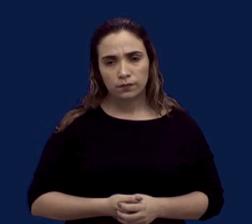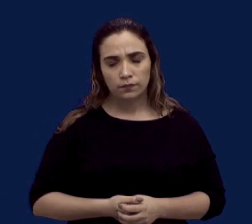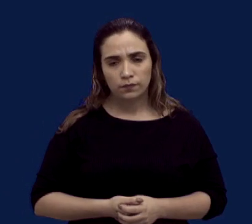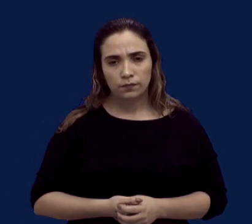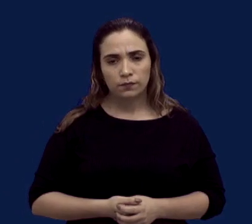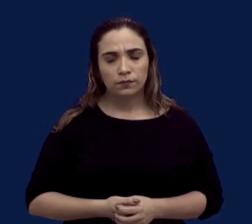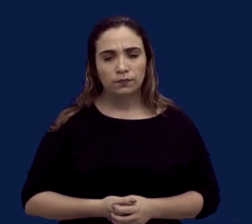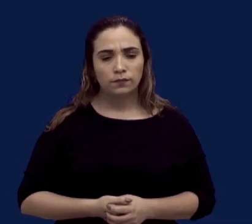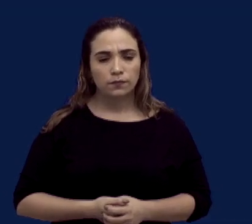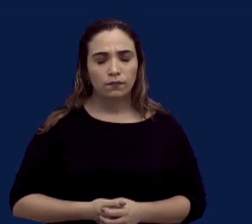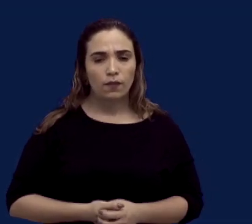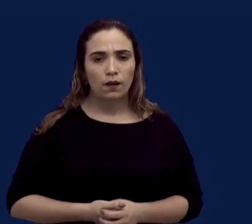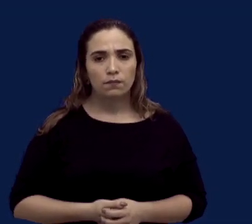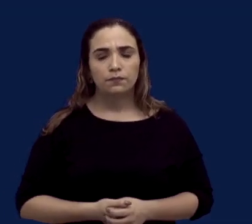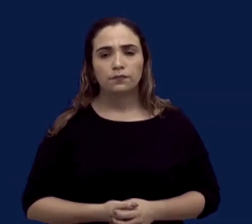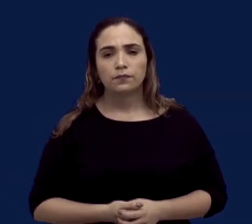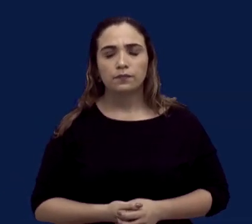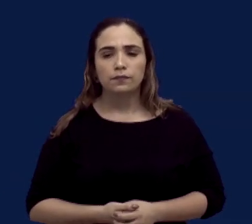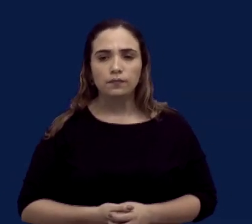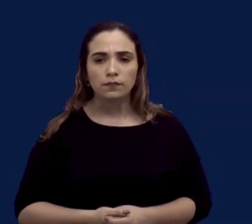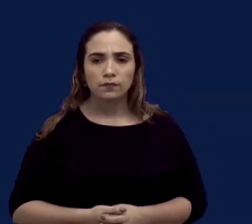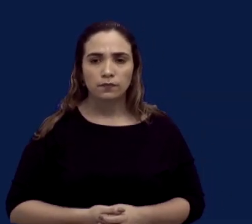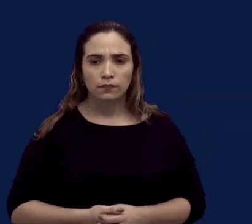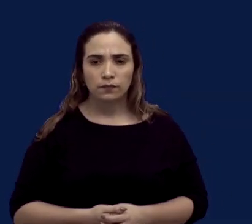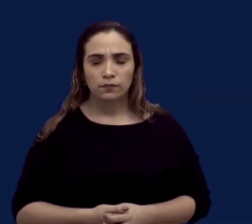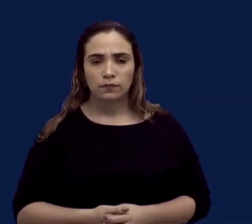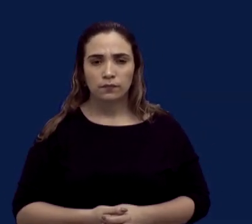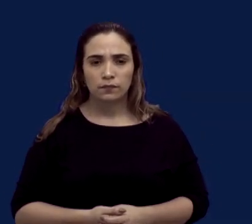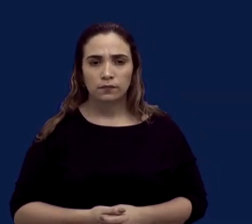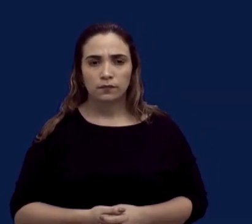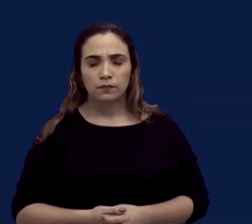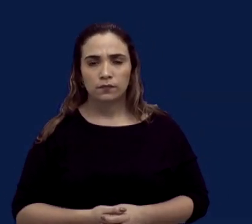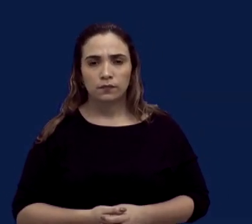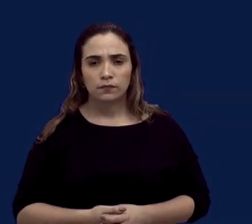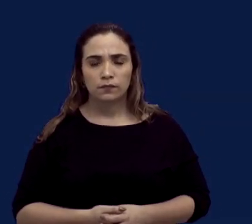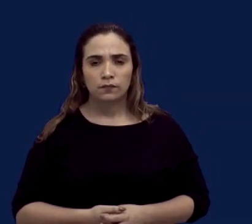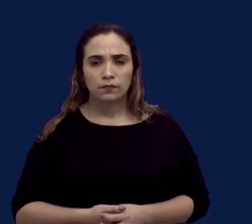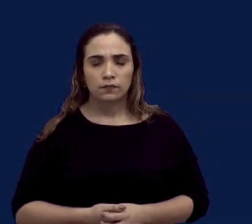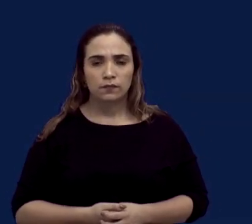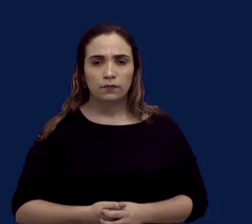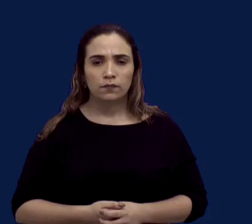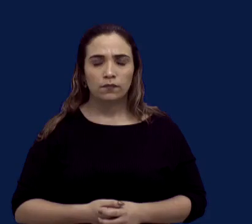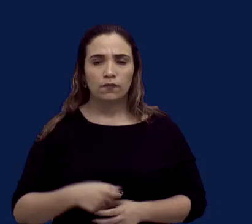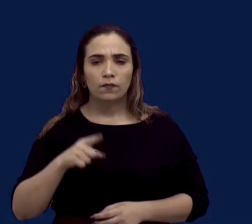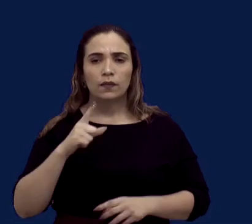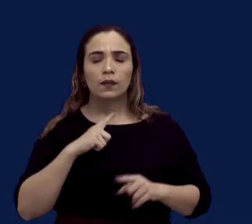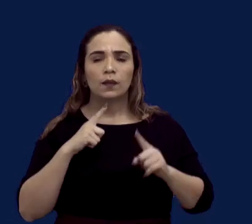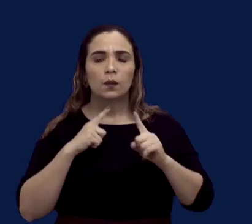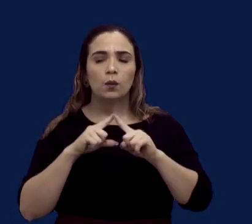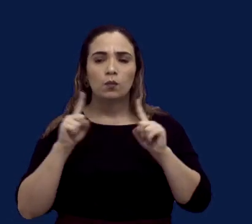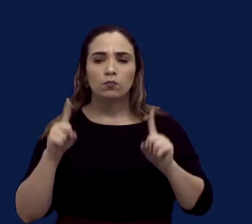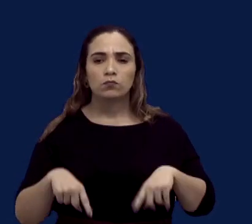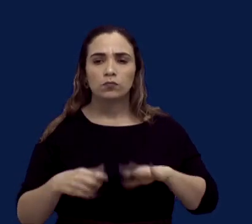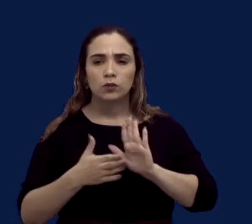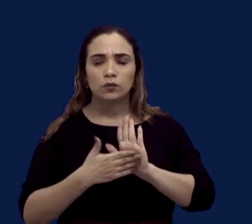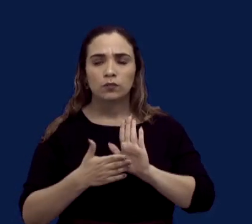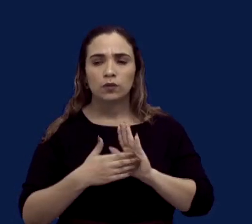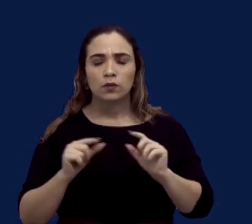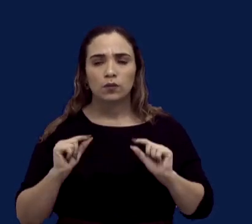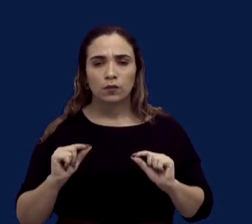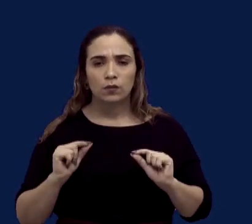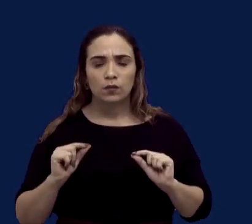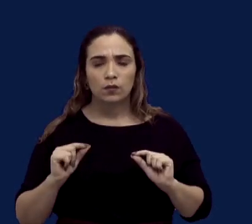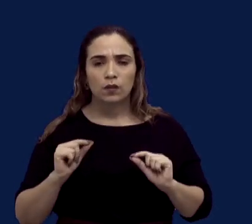o gerencial, que também a gente pode ter algumas críticas, mas ele traz um viés muito mais